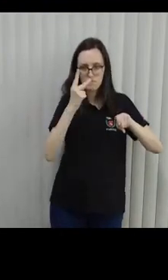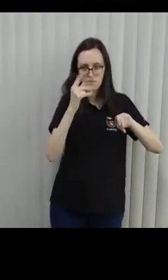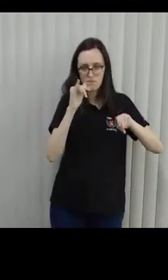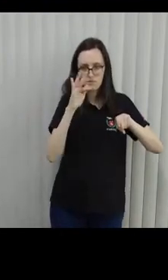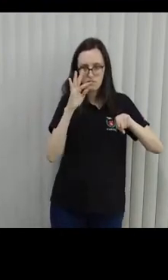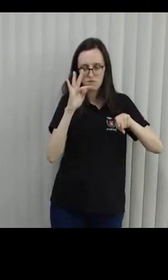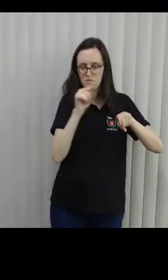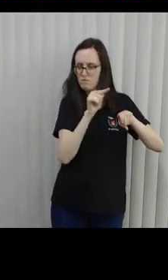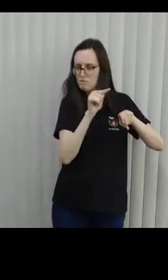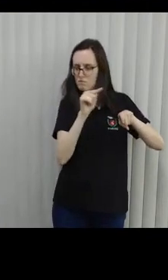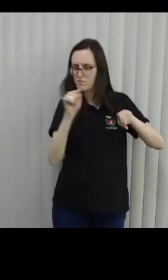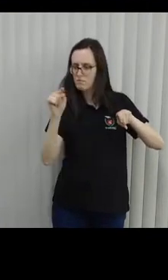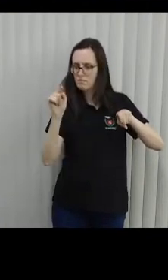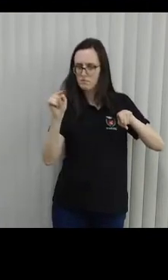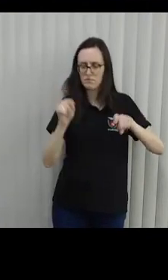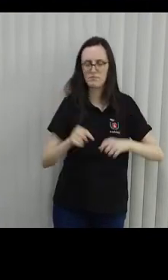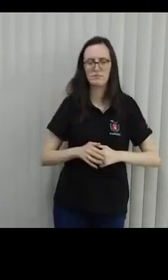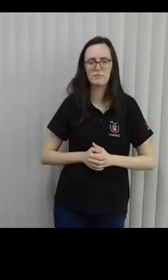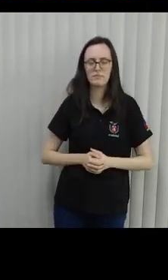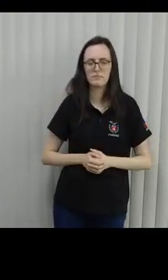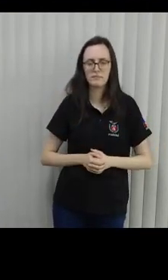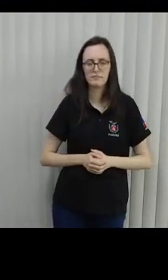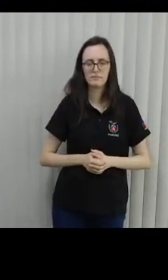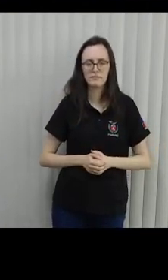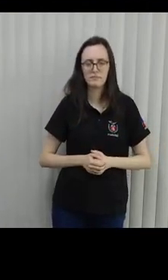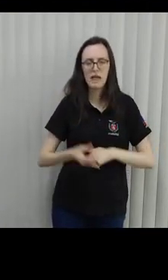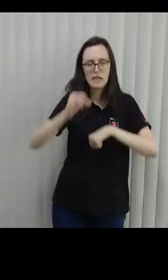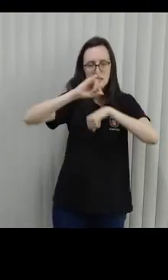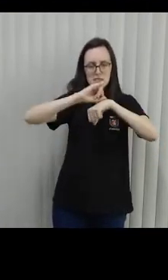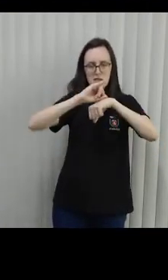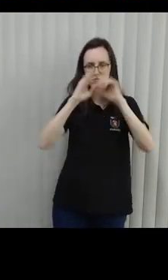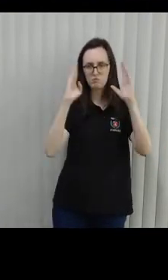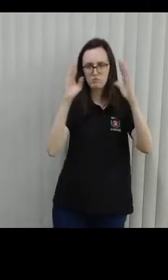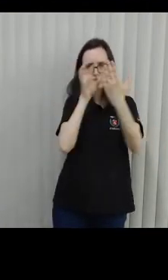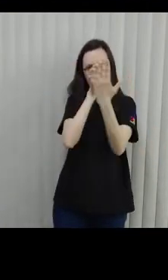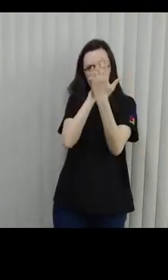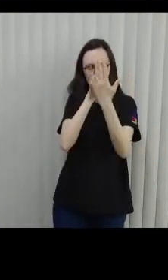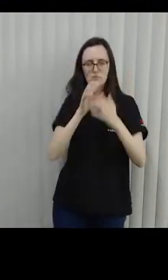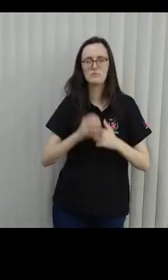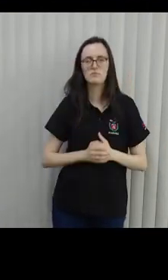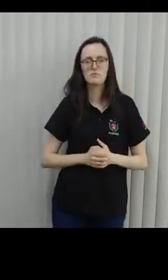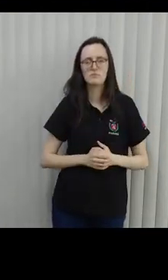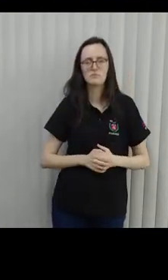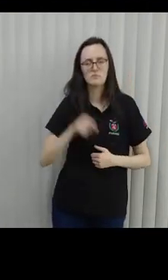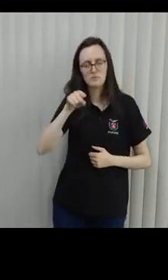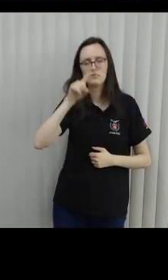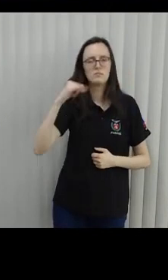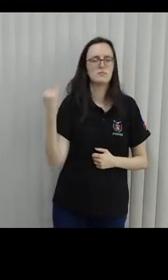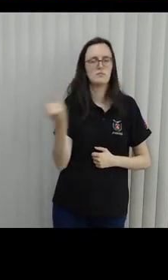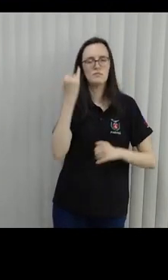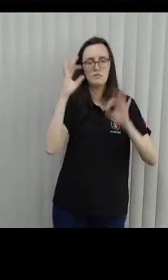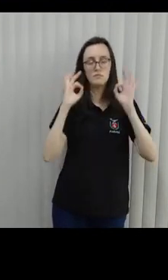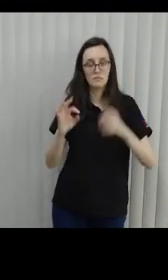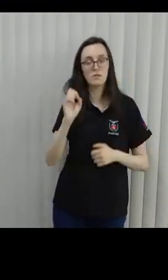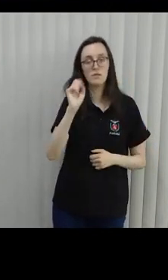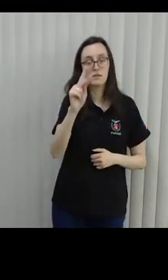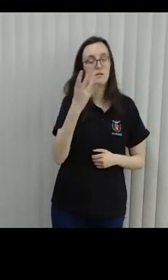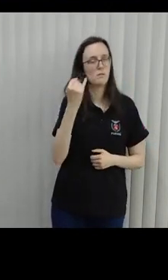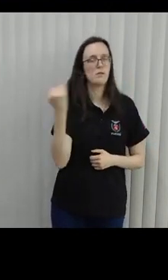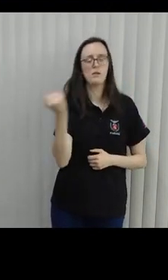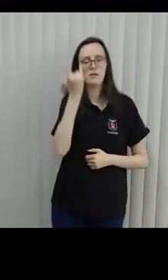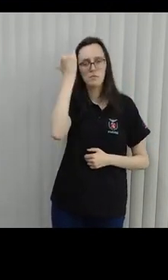finalzinho dela, tá? Deixar ela bem centralizada agora. Isso é muito, muito importante no Scratch, tá, gente? Ó,